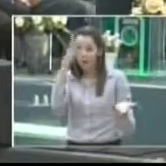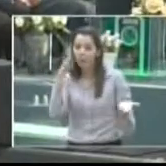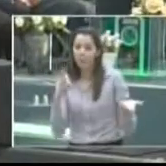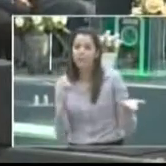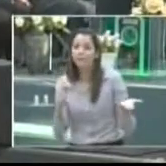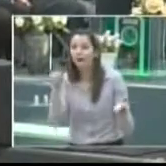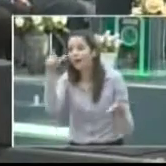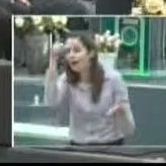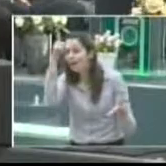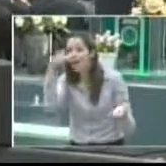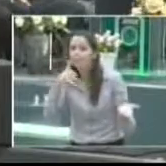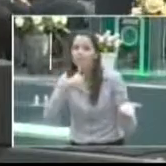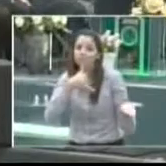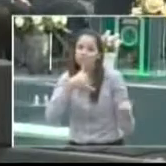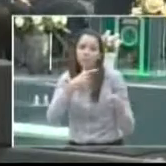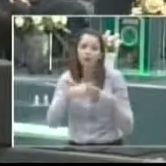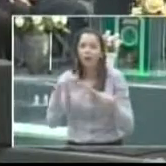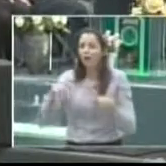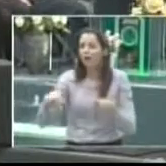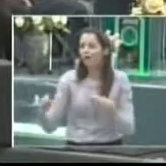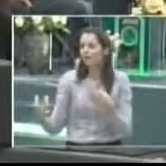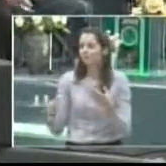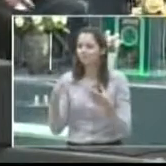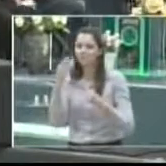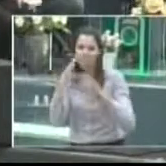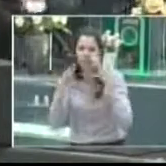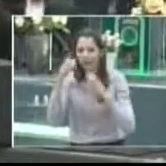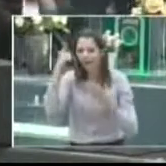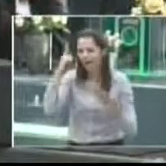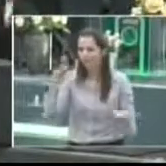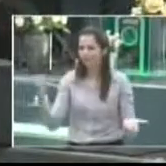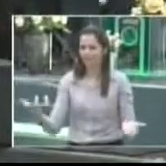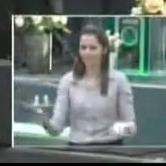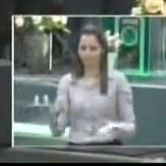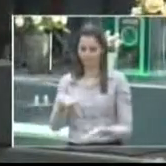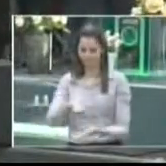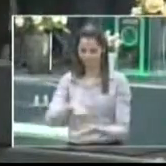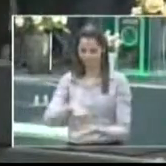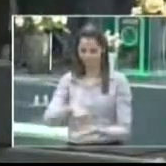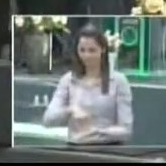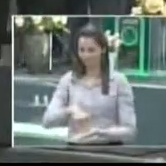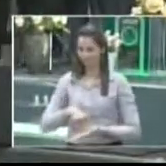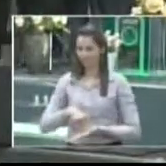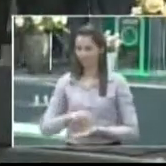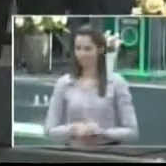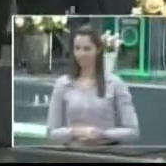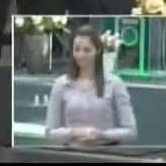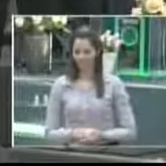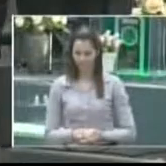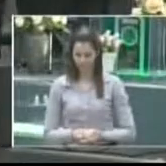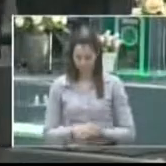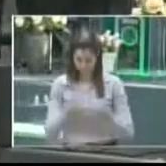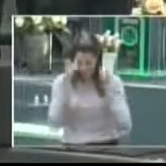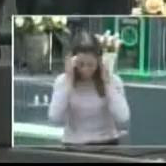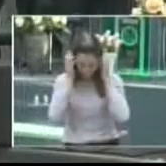tristes. Ok, wollen wir aufstehen dazu? Ist das vamos möglich? Nos colocar de pé e vamos cantar?